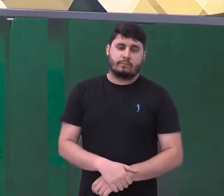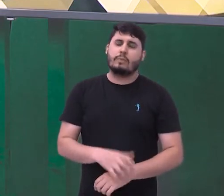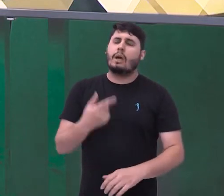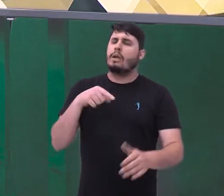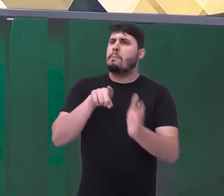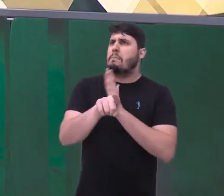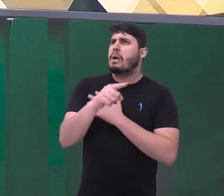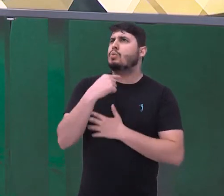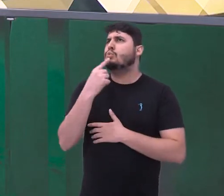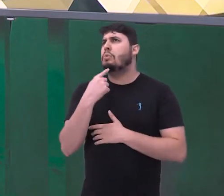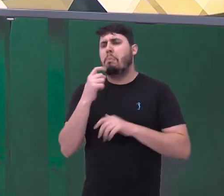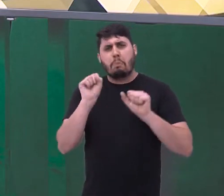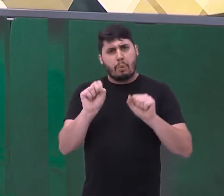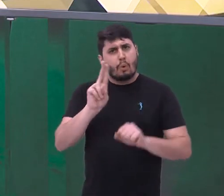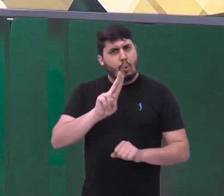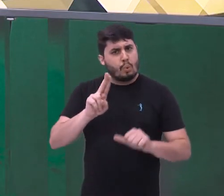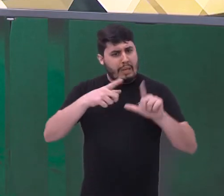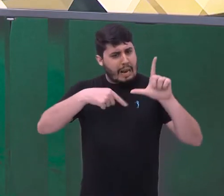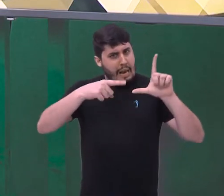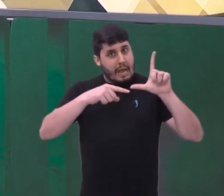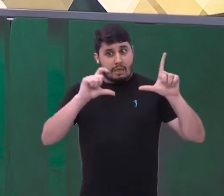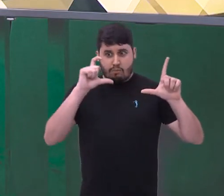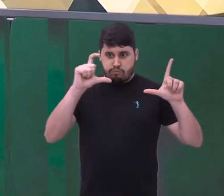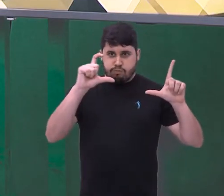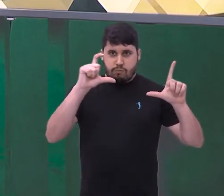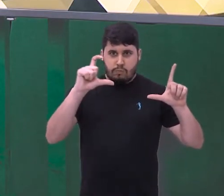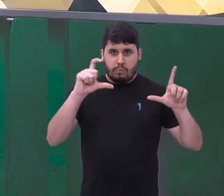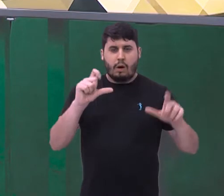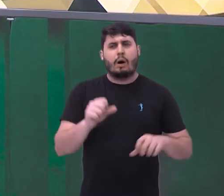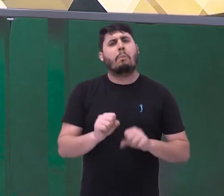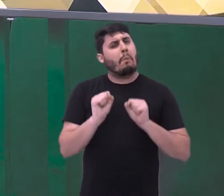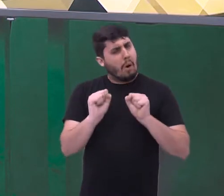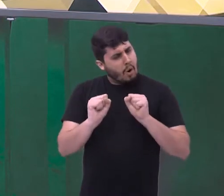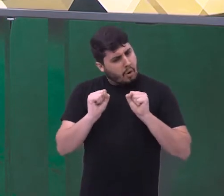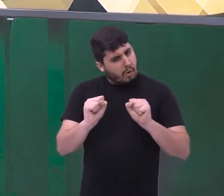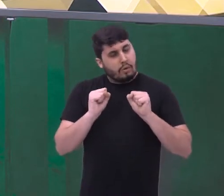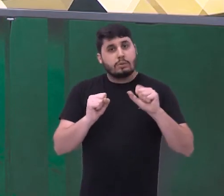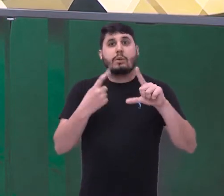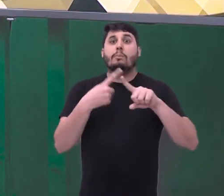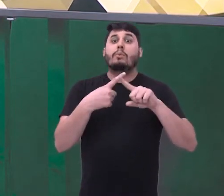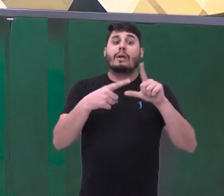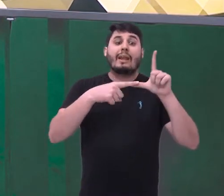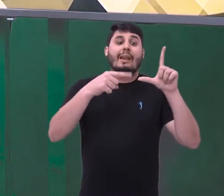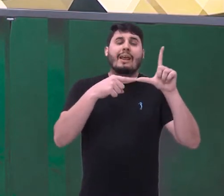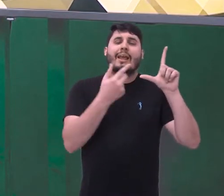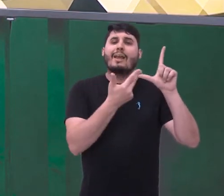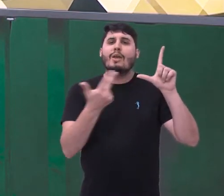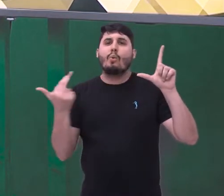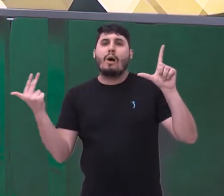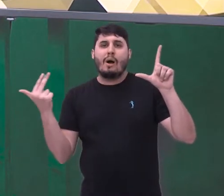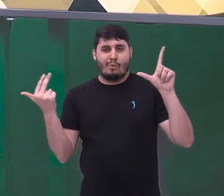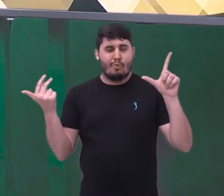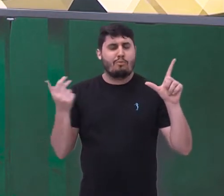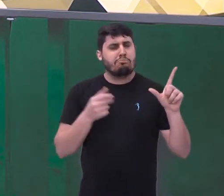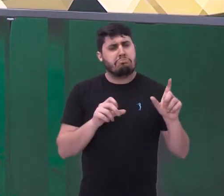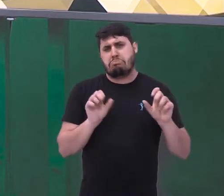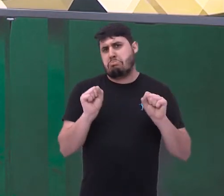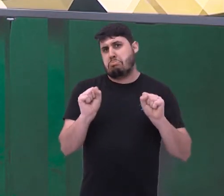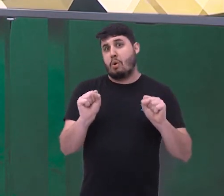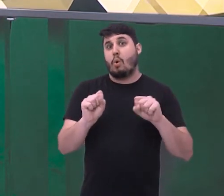letra de forma? Pode. O que é a letra de forma? É aquela letra que são todas iguais.